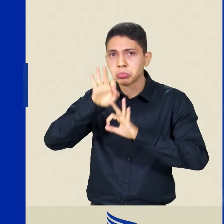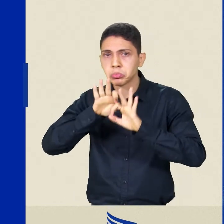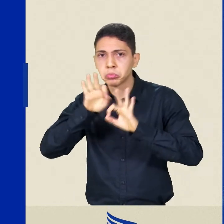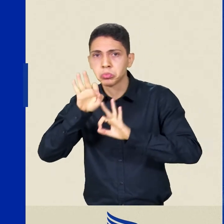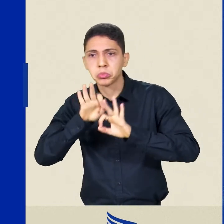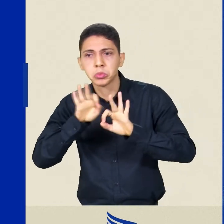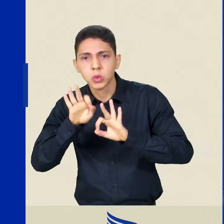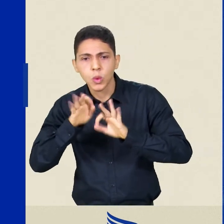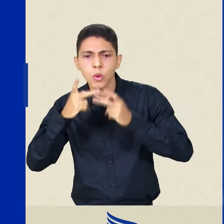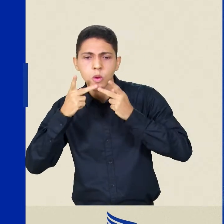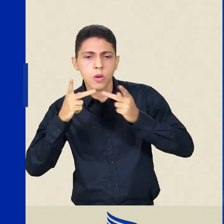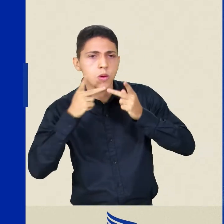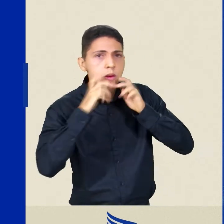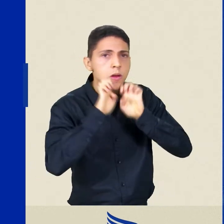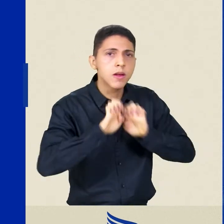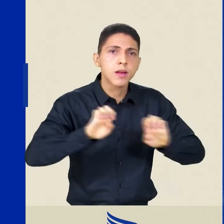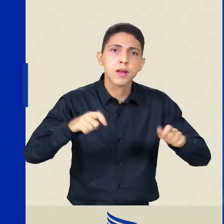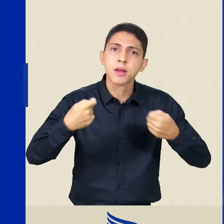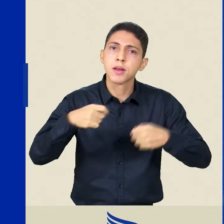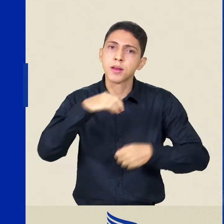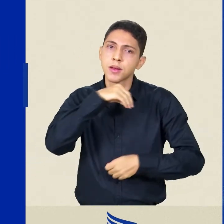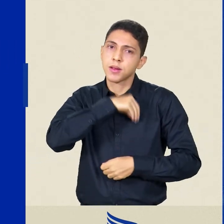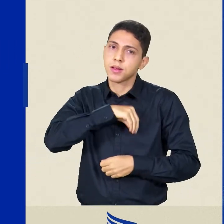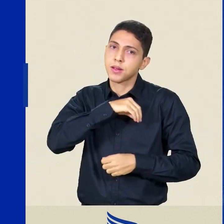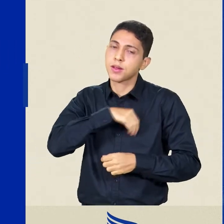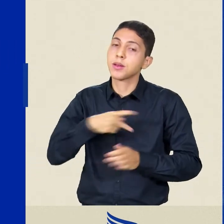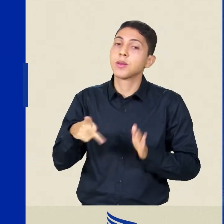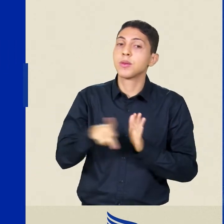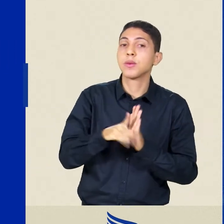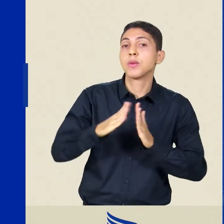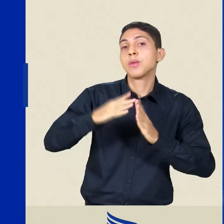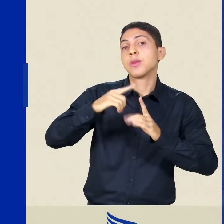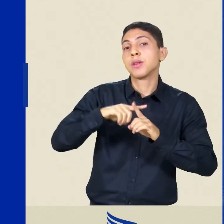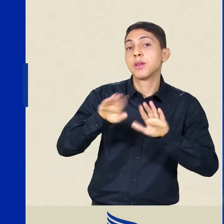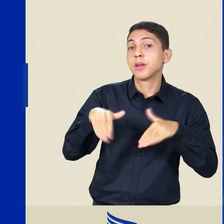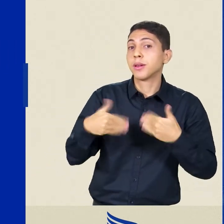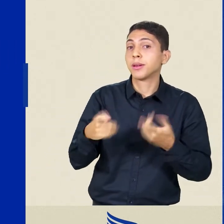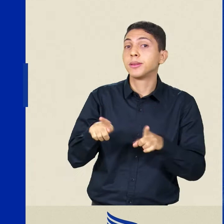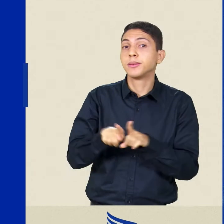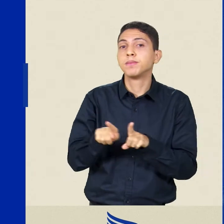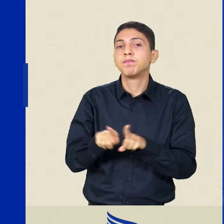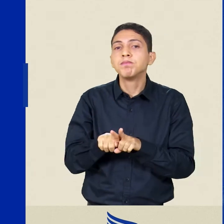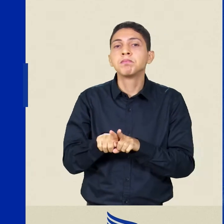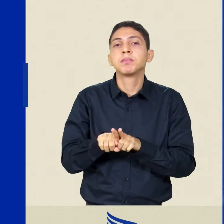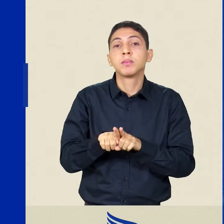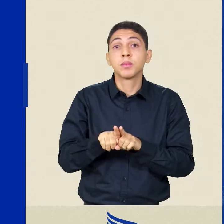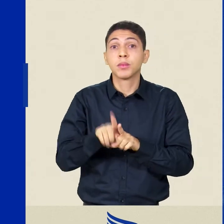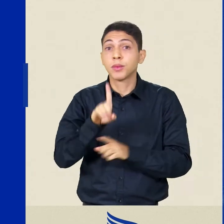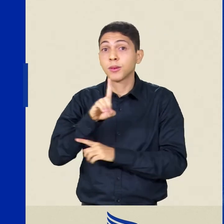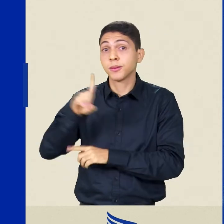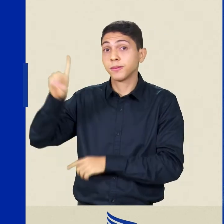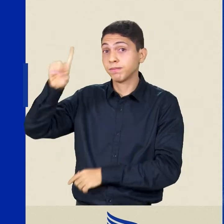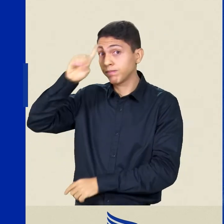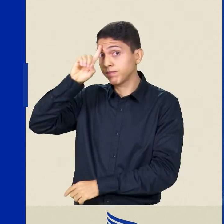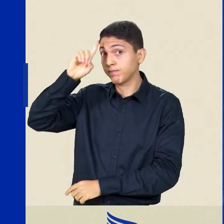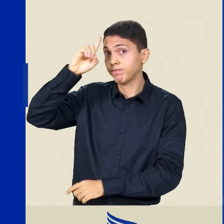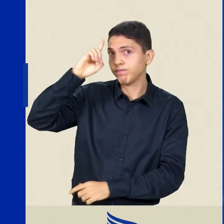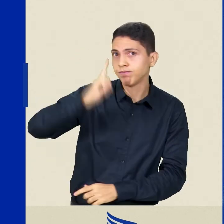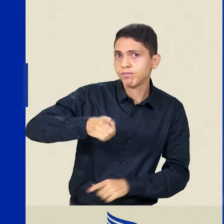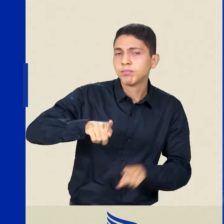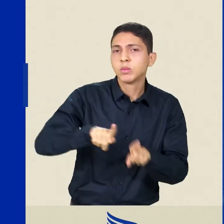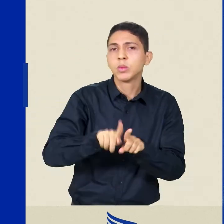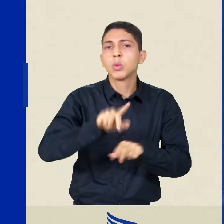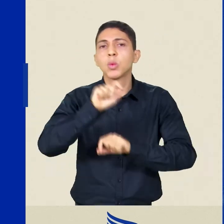templo? E que os que servem ao altar participam do altar? Assim ordenou também o Senhor aos que pregam